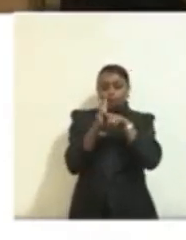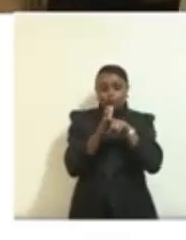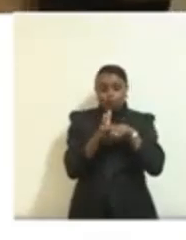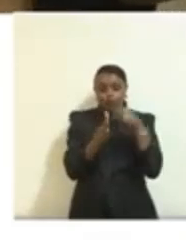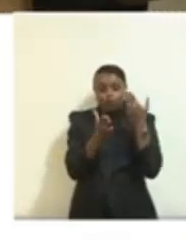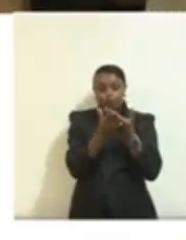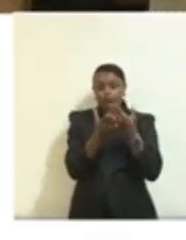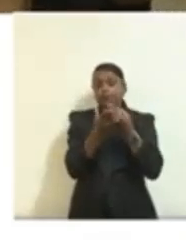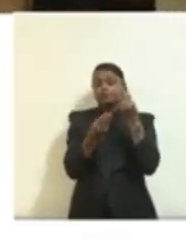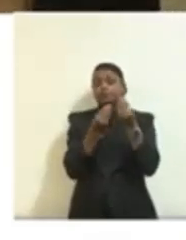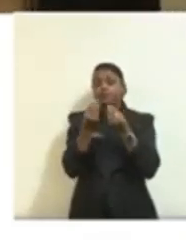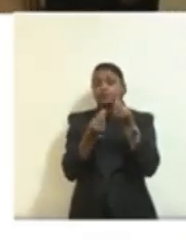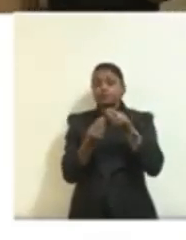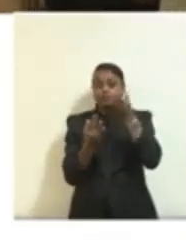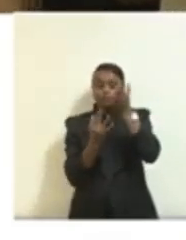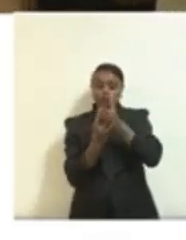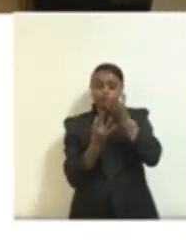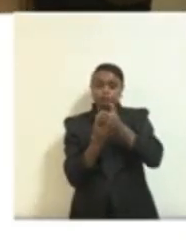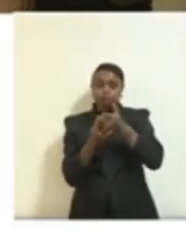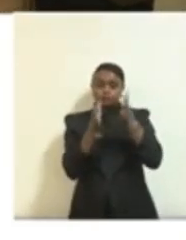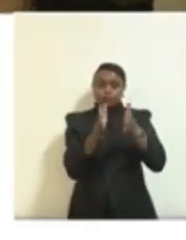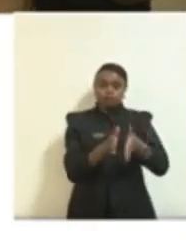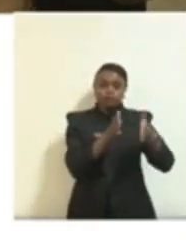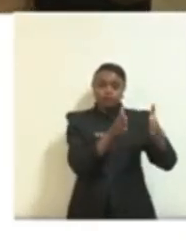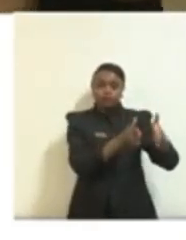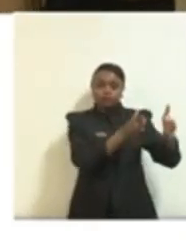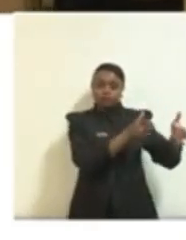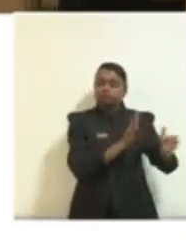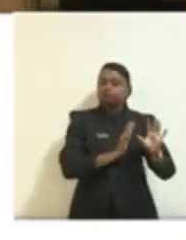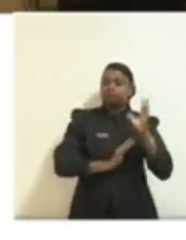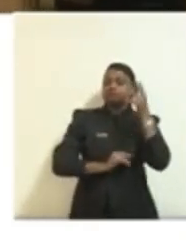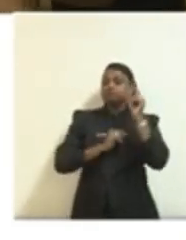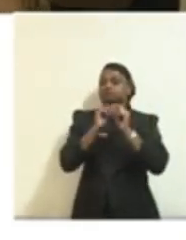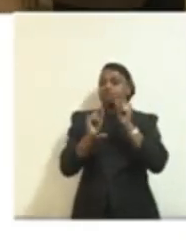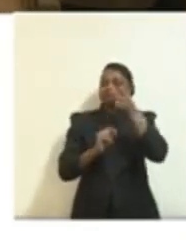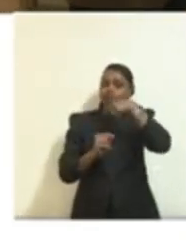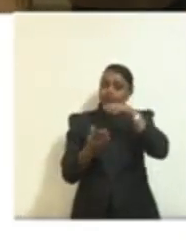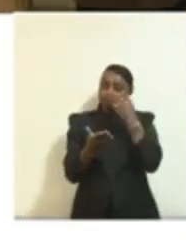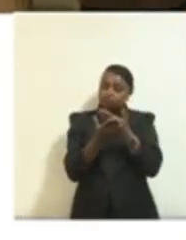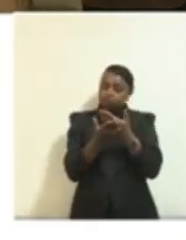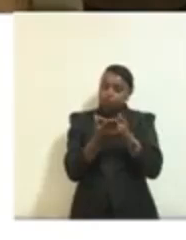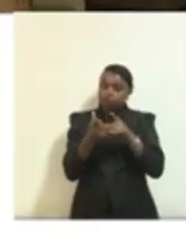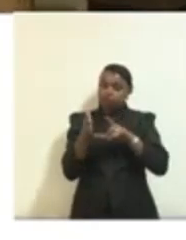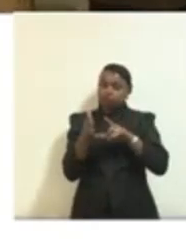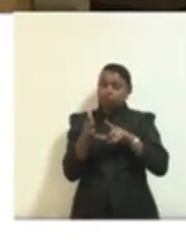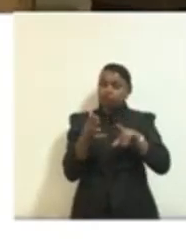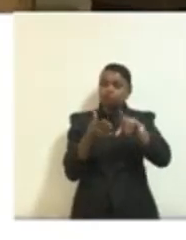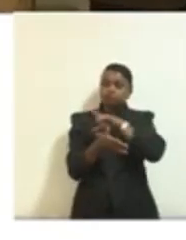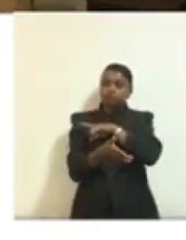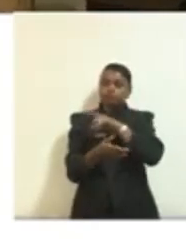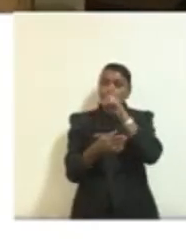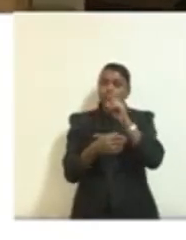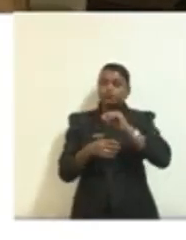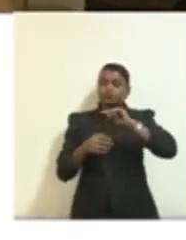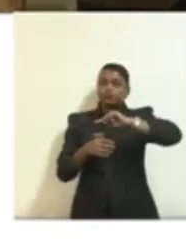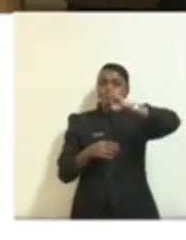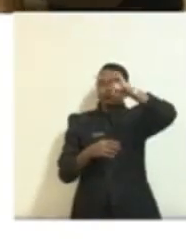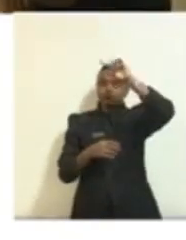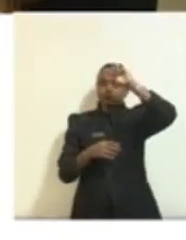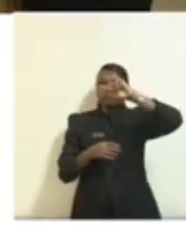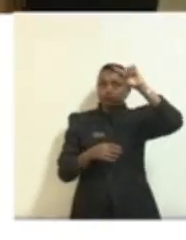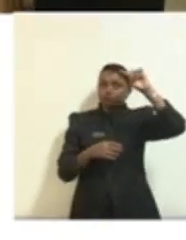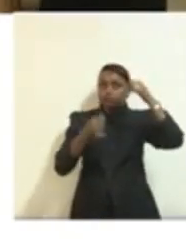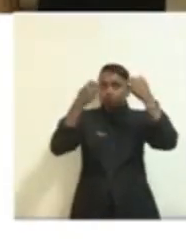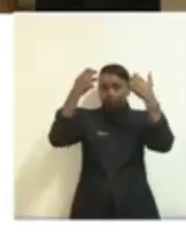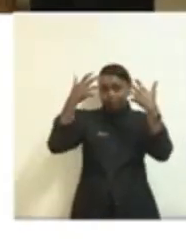dessas parcelas a essas anomalias climáticas. Se elas tiveram, quanto elas tiveram de resistência, ou